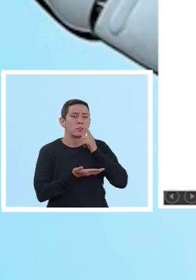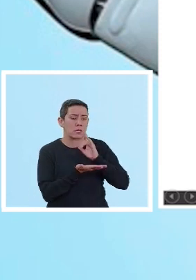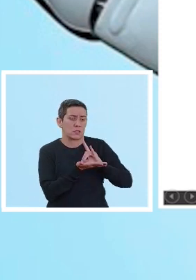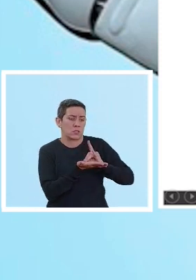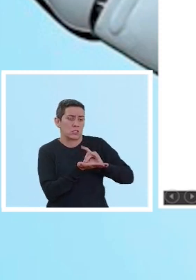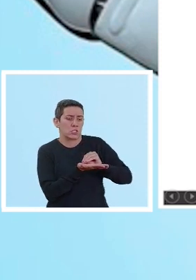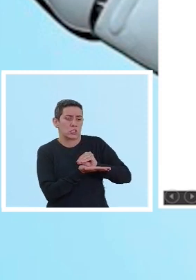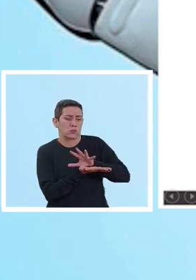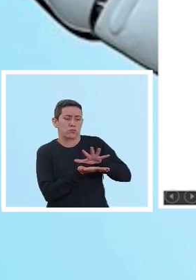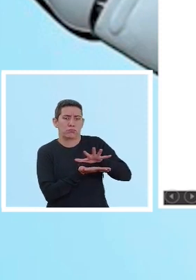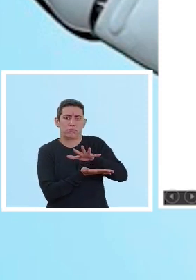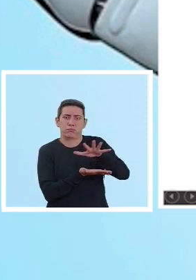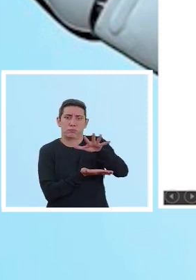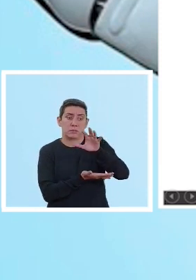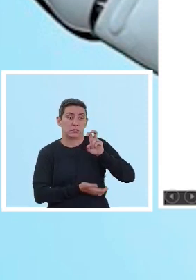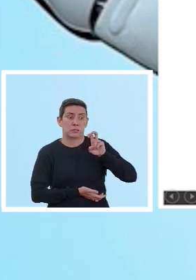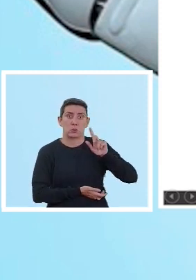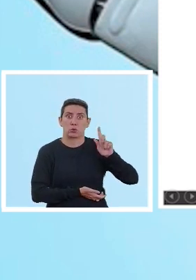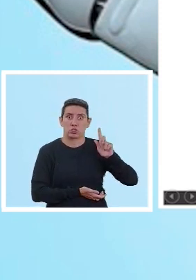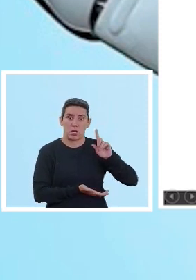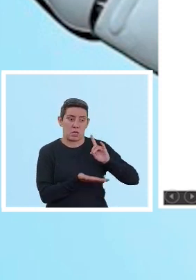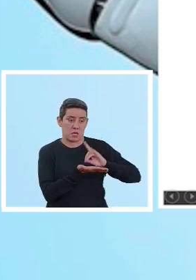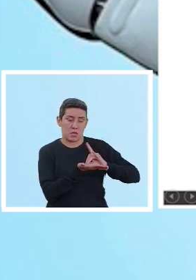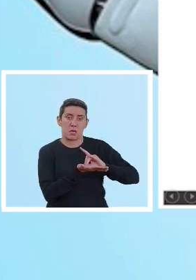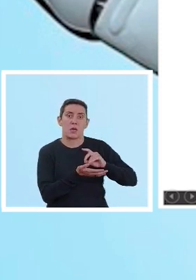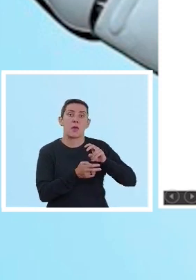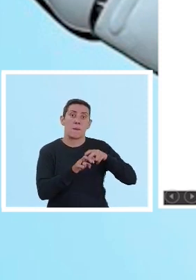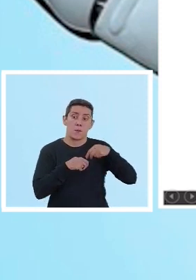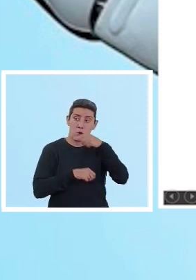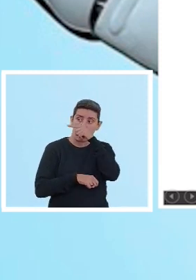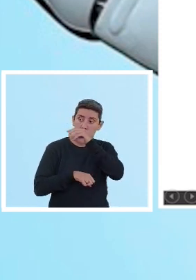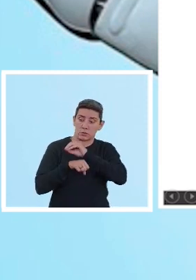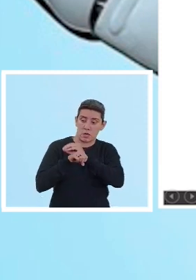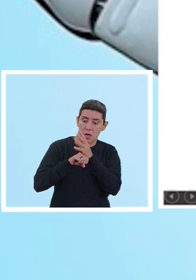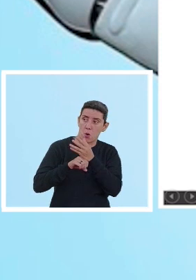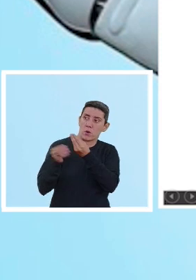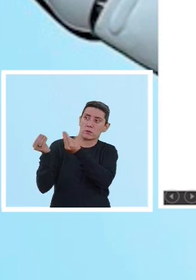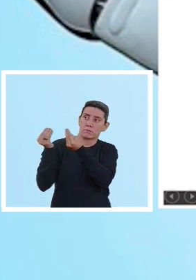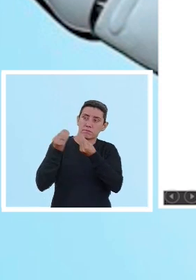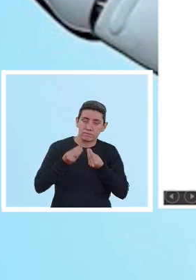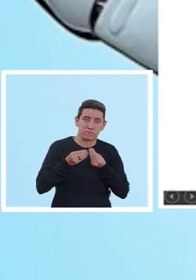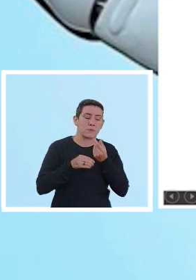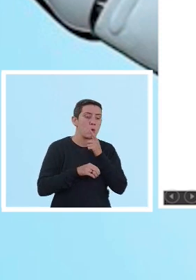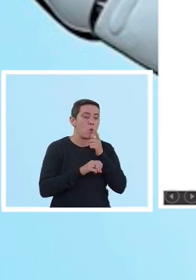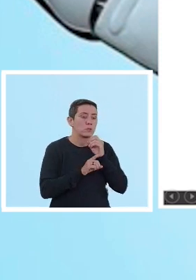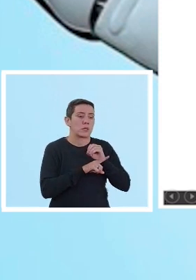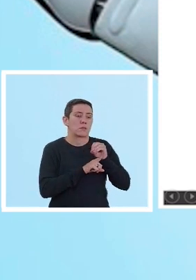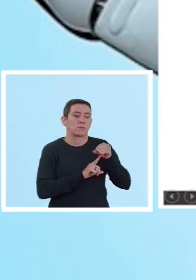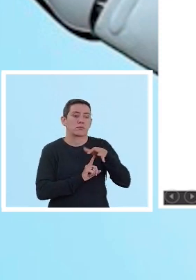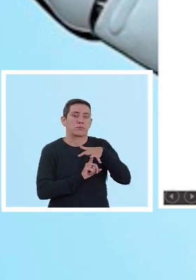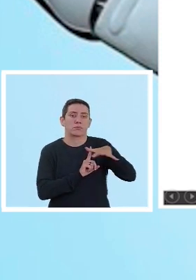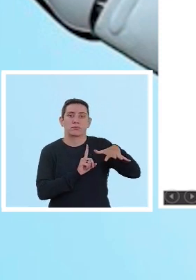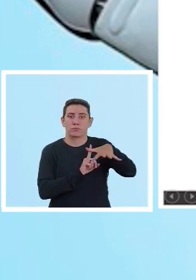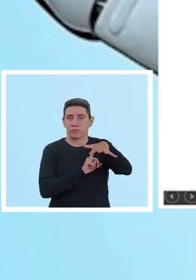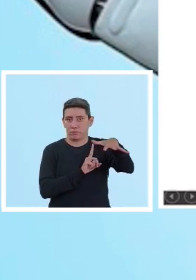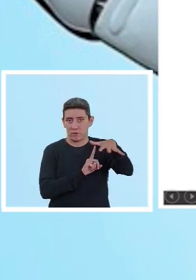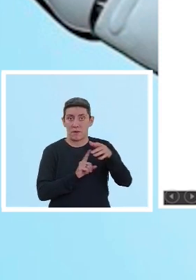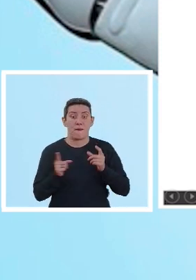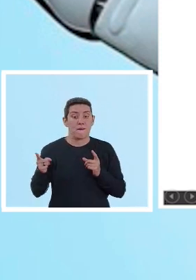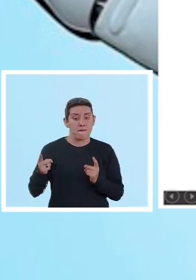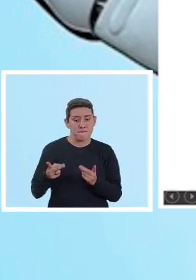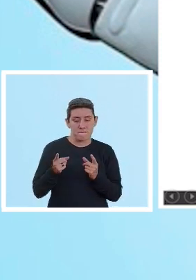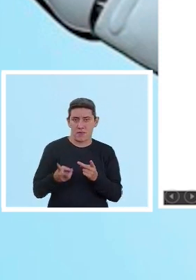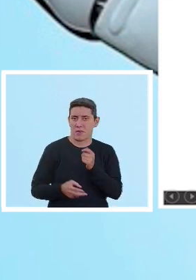sinal em 5g nós conseguimos com Arraial e um equipamento desses né comercialmente É não se